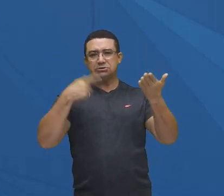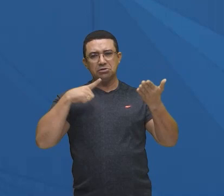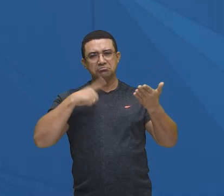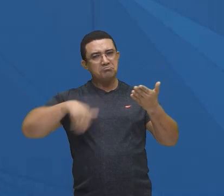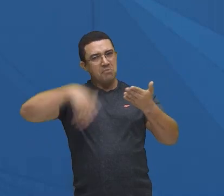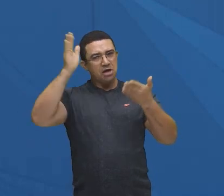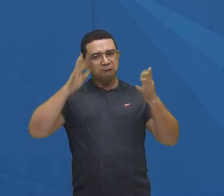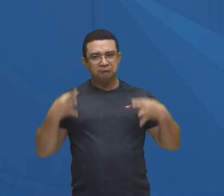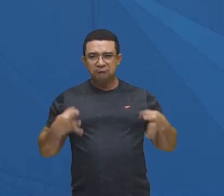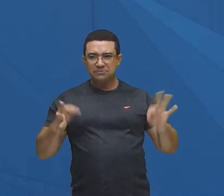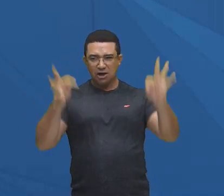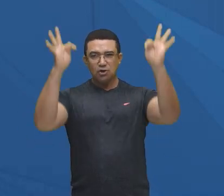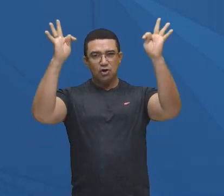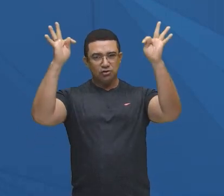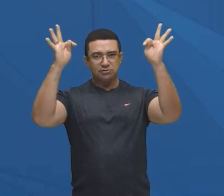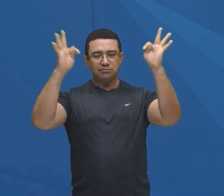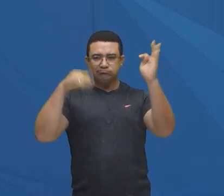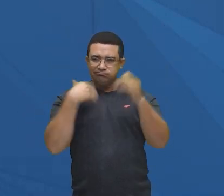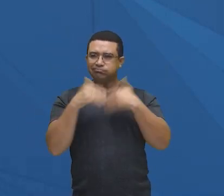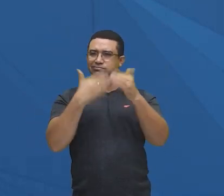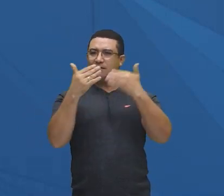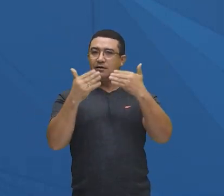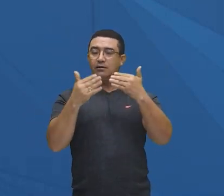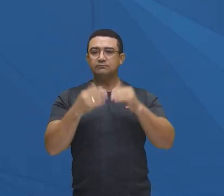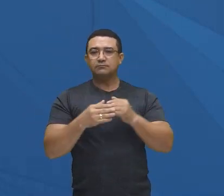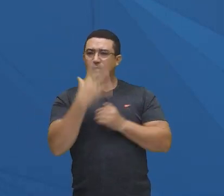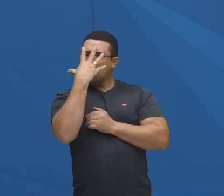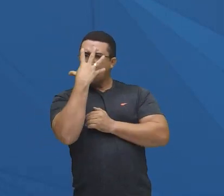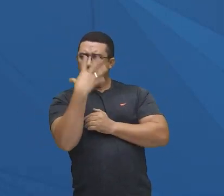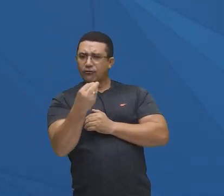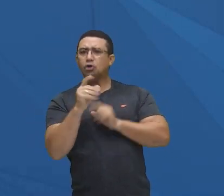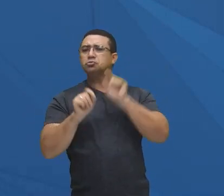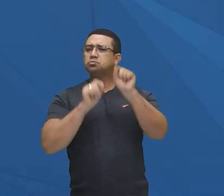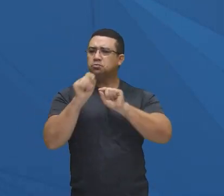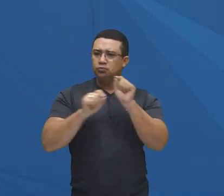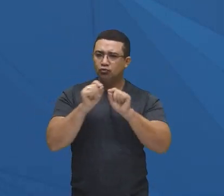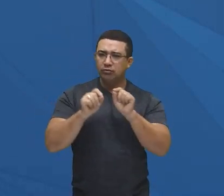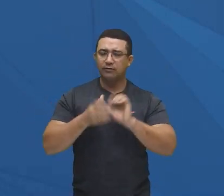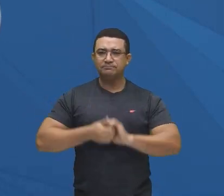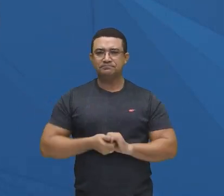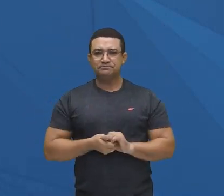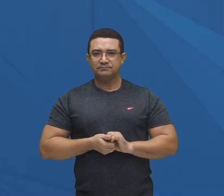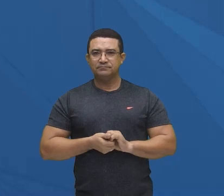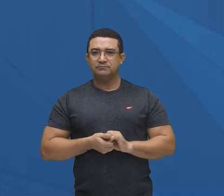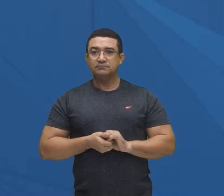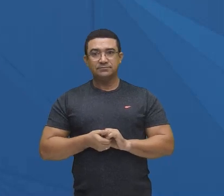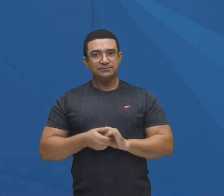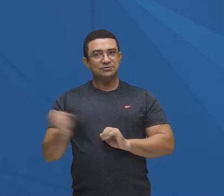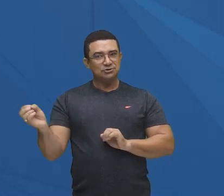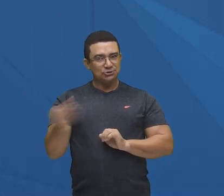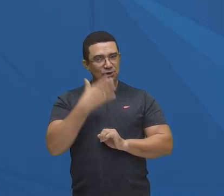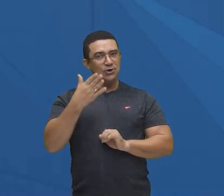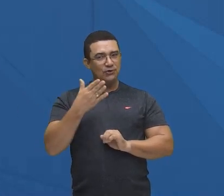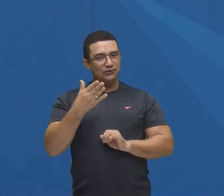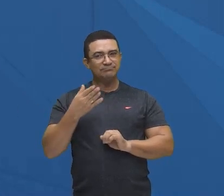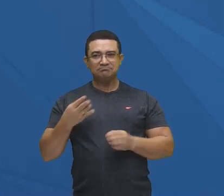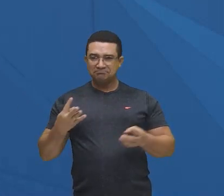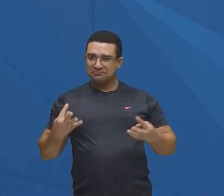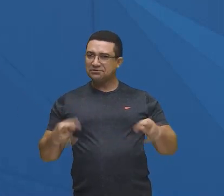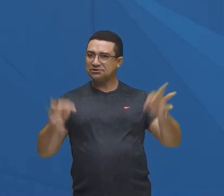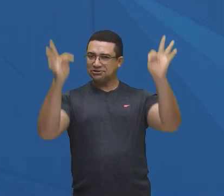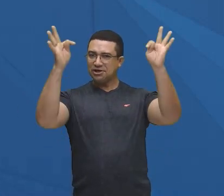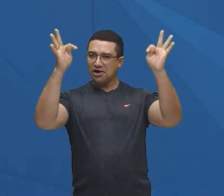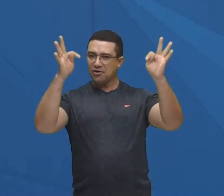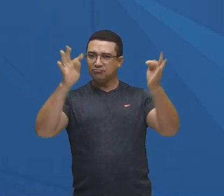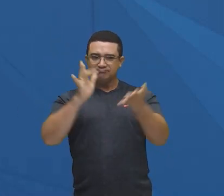equipamentos tecnológicos evoluindo, essas fotos elas ganharam, né, uma roupagem digital. E